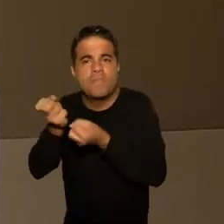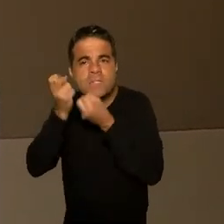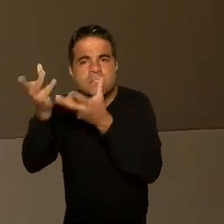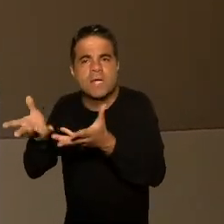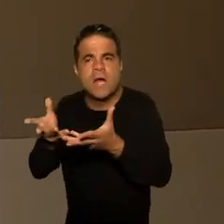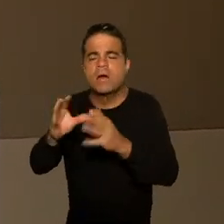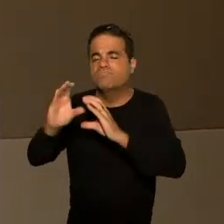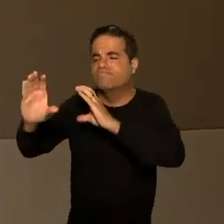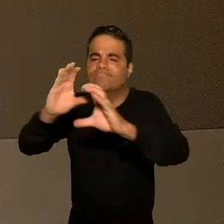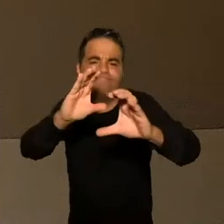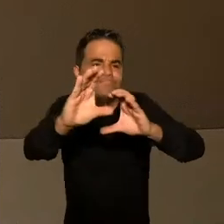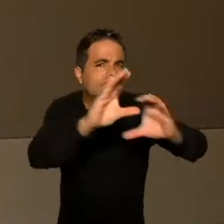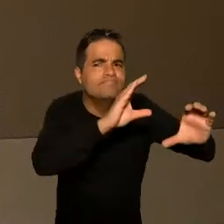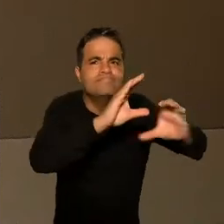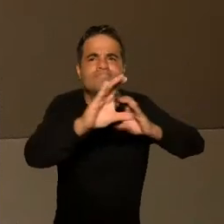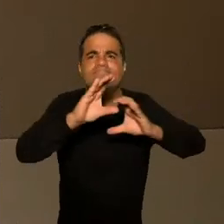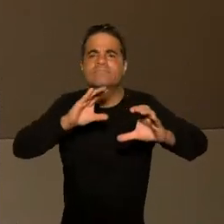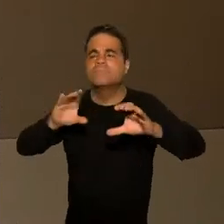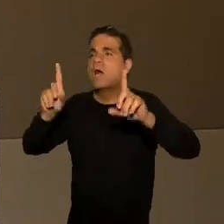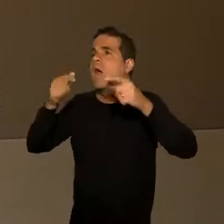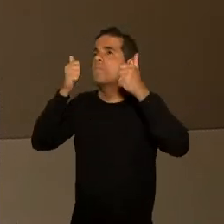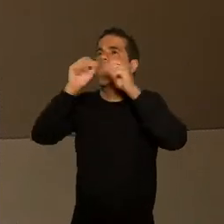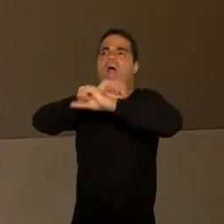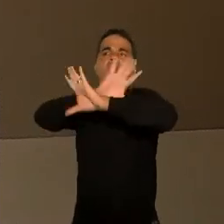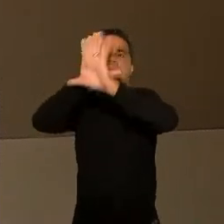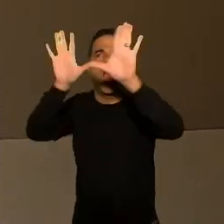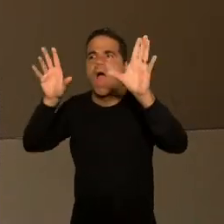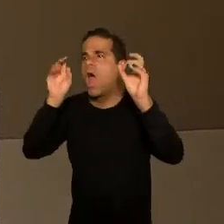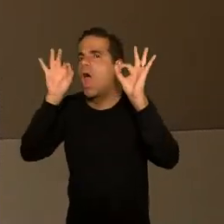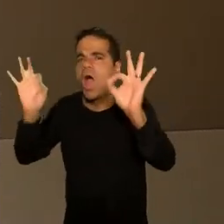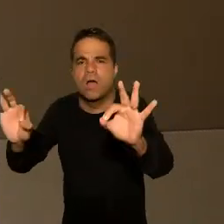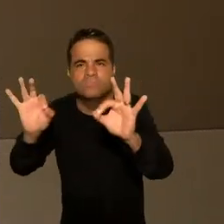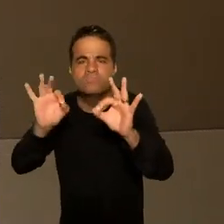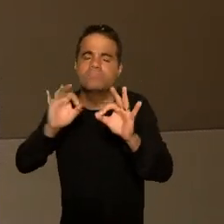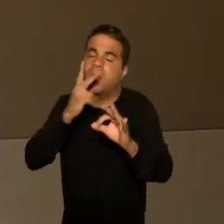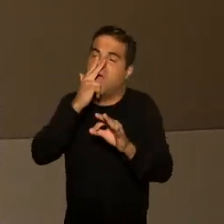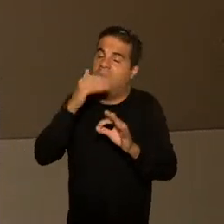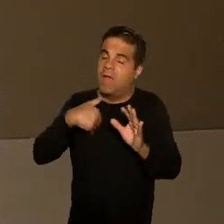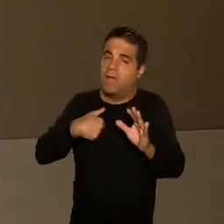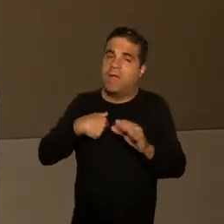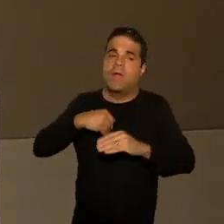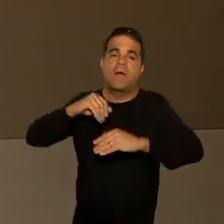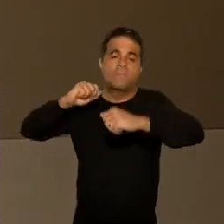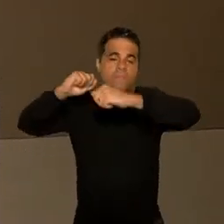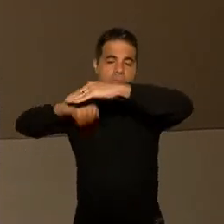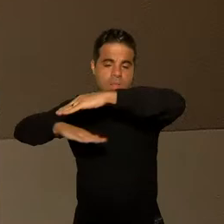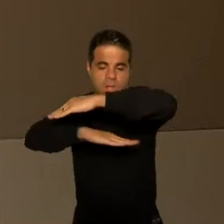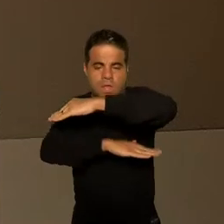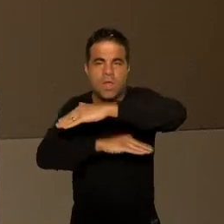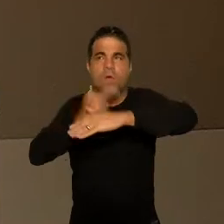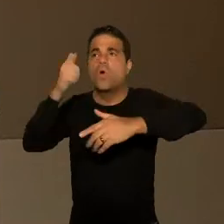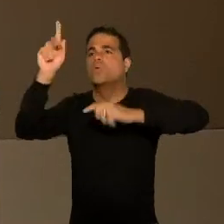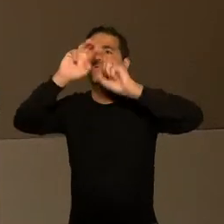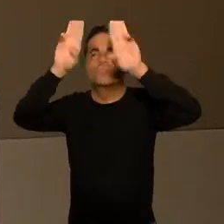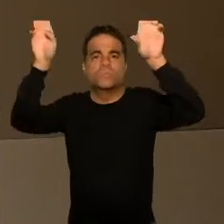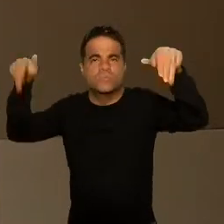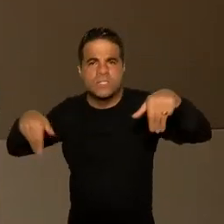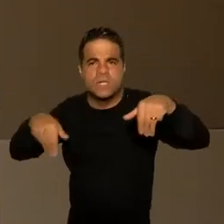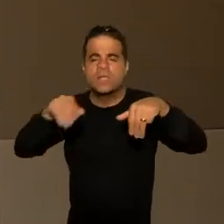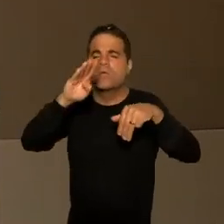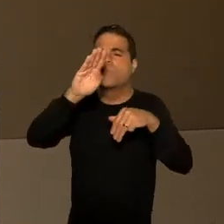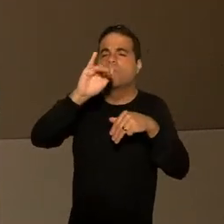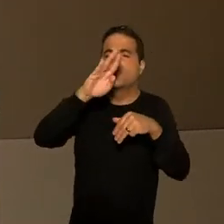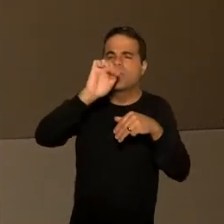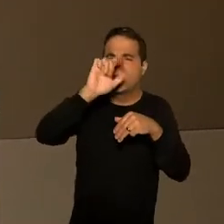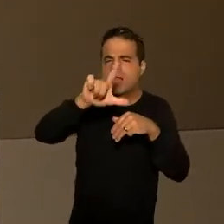talvez a comunicação não seja tão mas eu pelo menos assim a Pinacoteca Museu a fundação Bienal